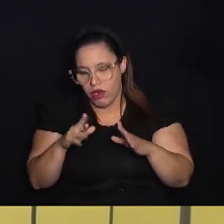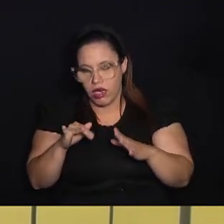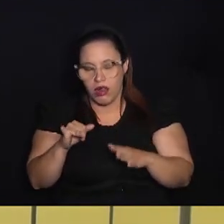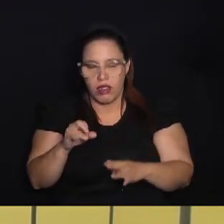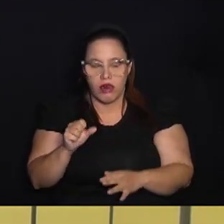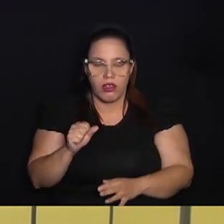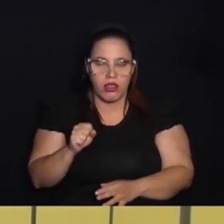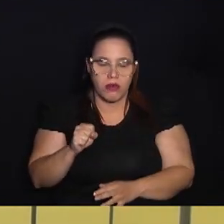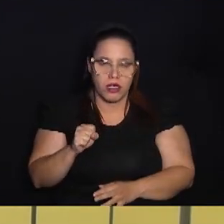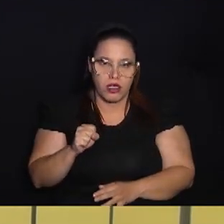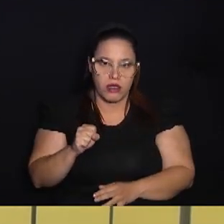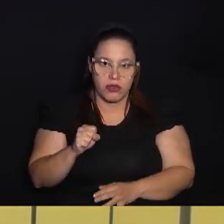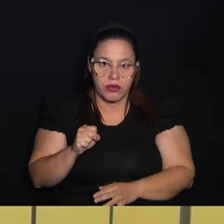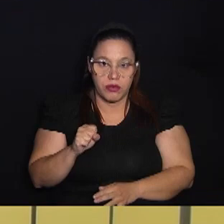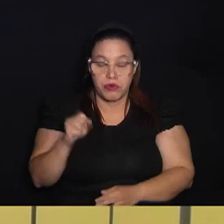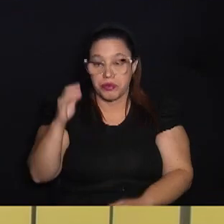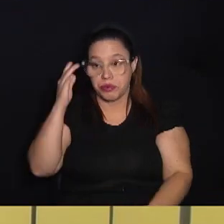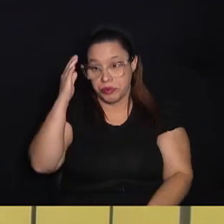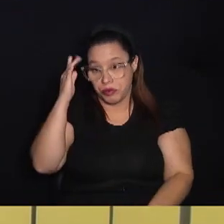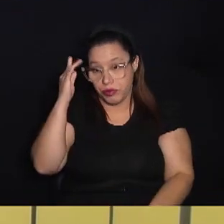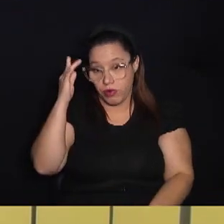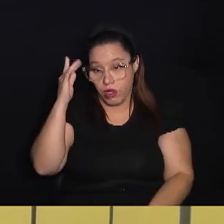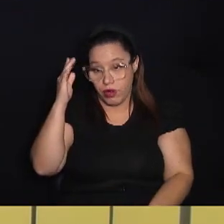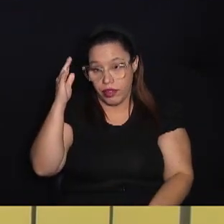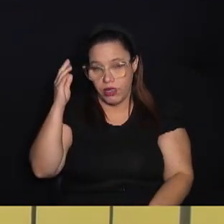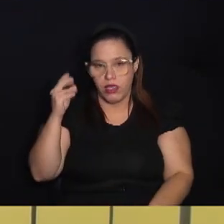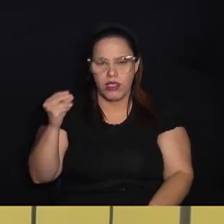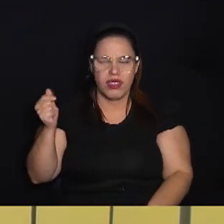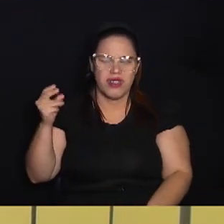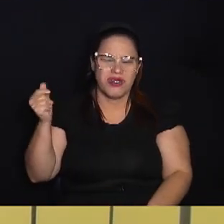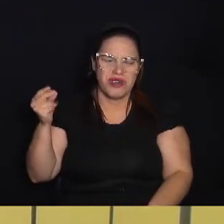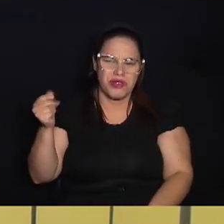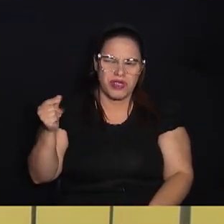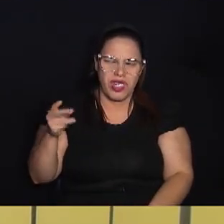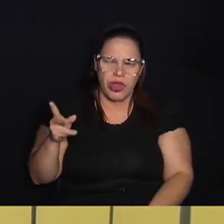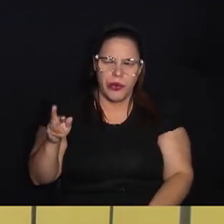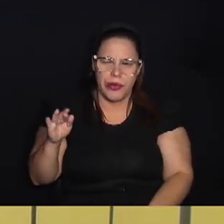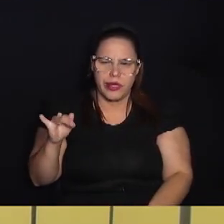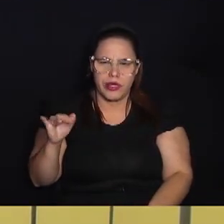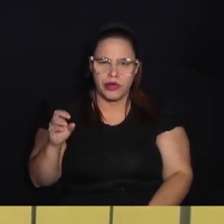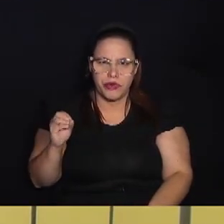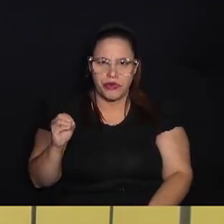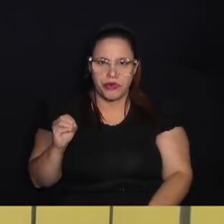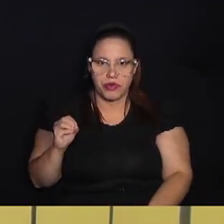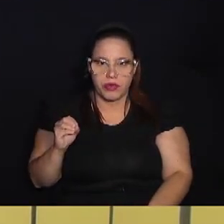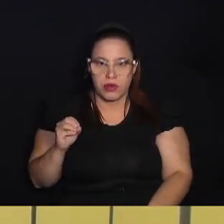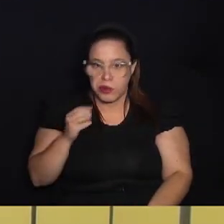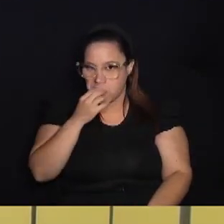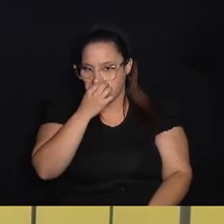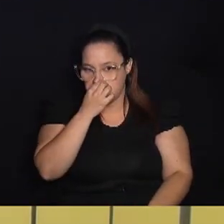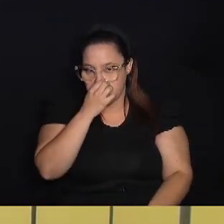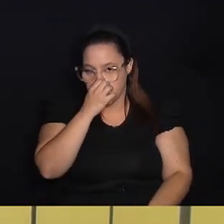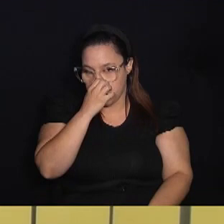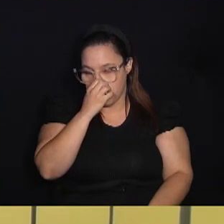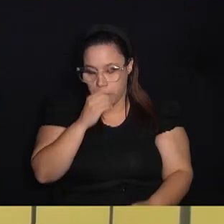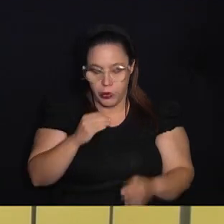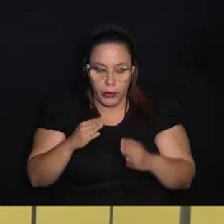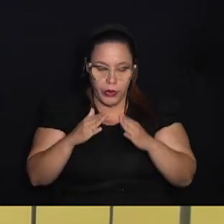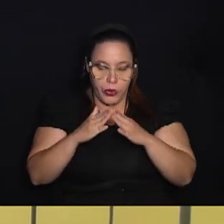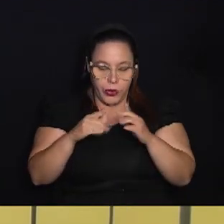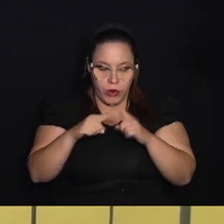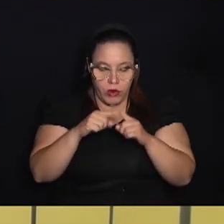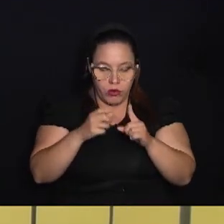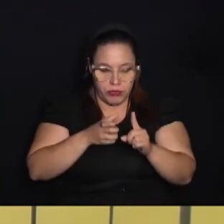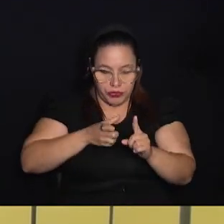cemitério no na em dimensões católicas demorou muito para ocorrer o que aconteceu eram os enterramentos nas cerc das igrejas ou